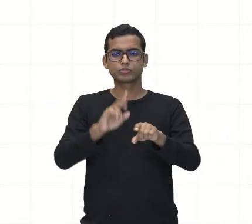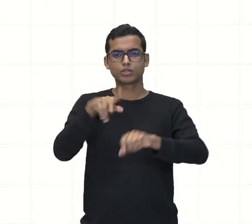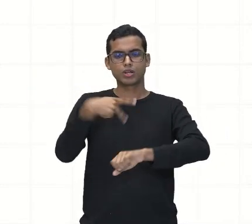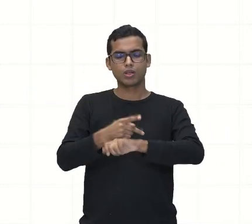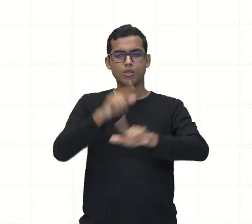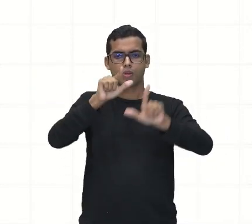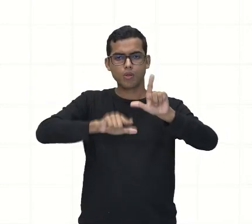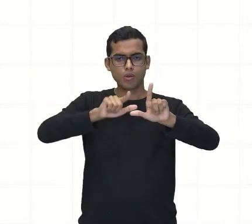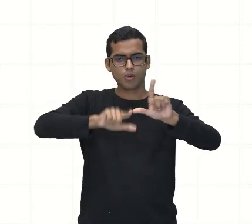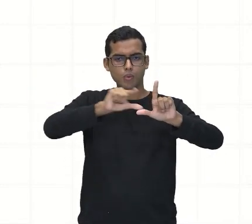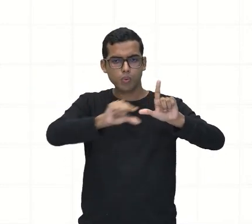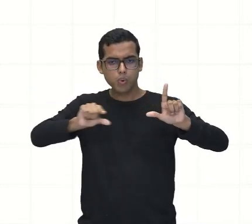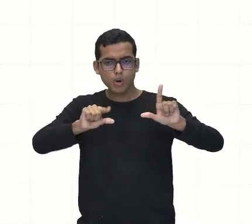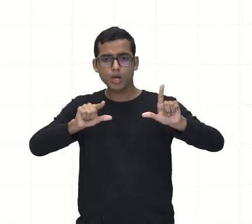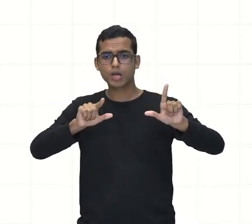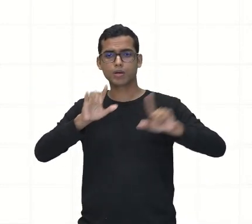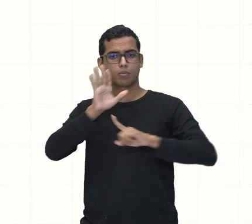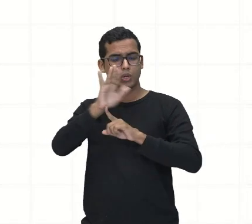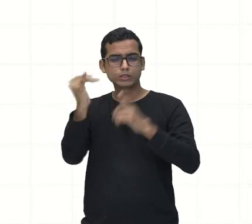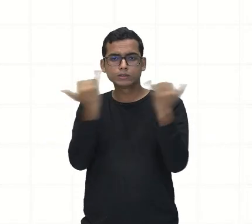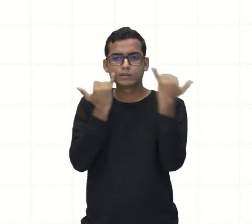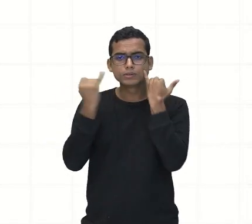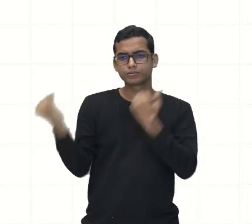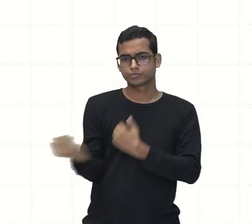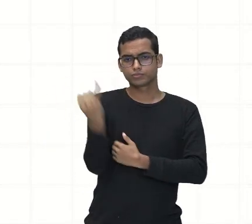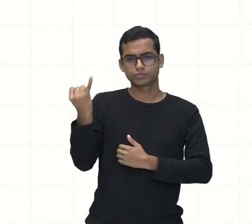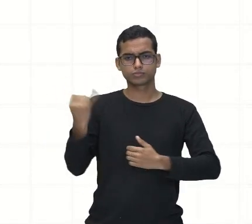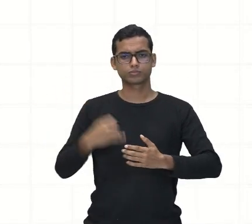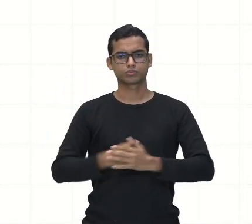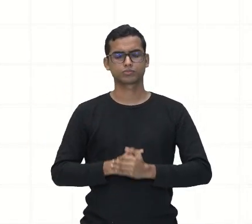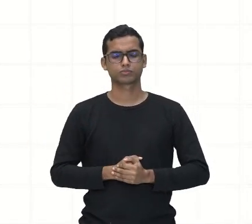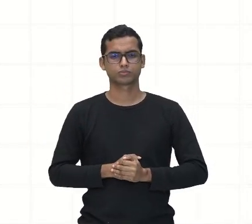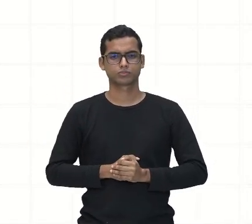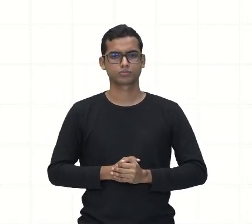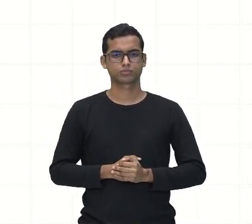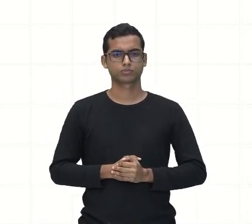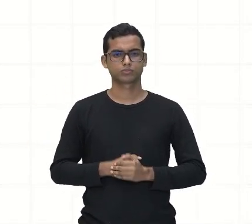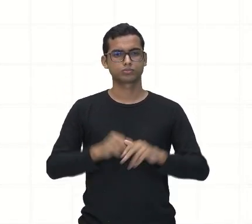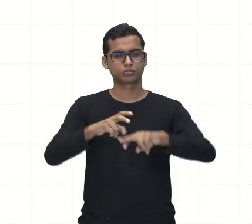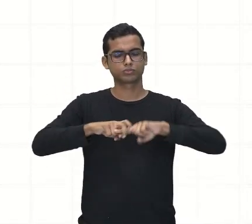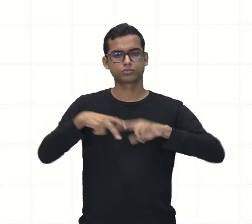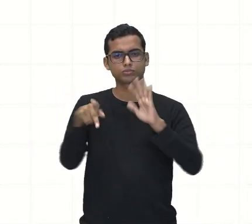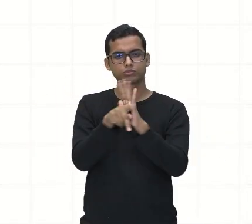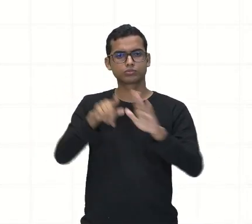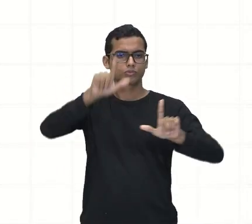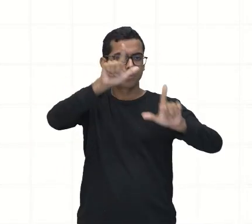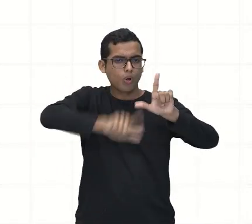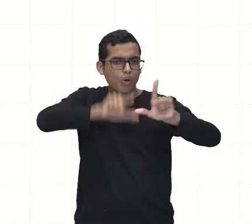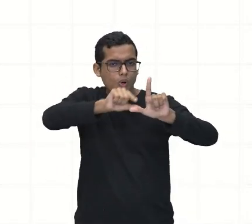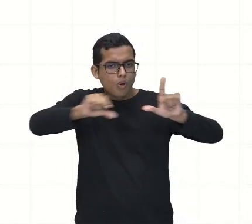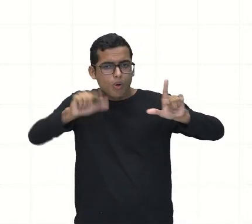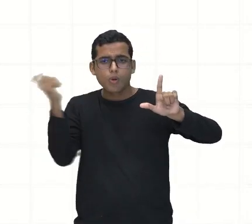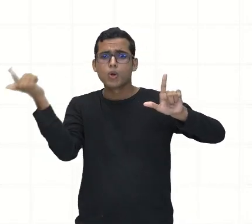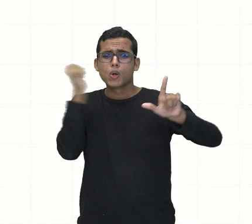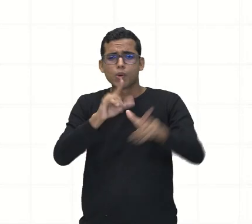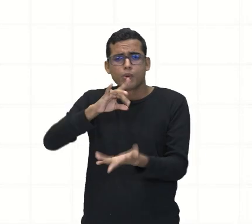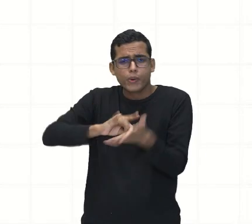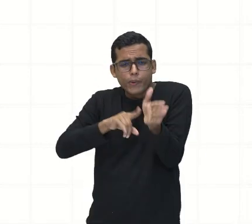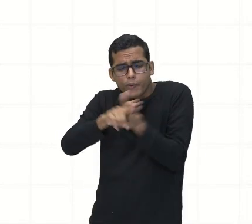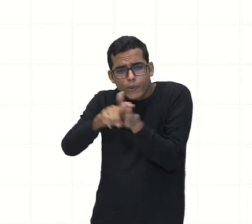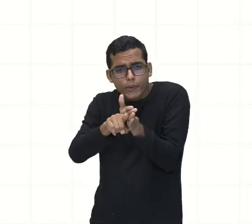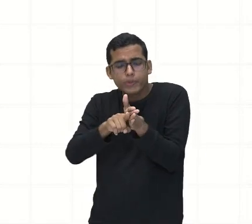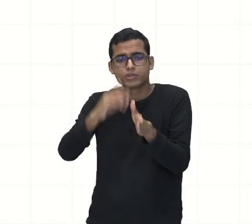informação muito importante. Por quê? Através da legenda, eu consigo determinar o